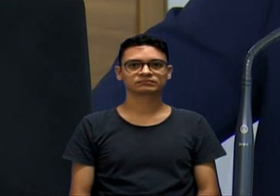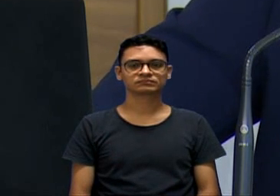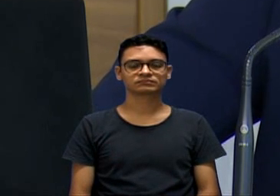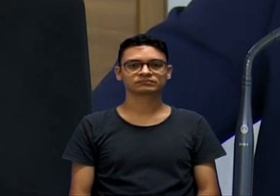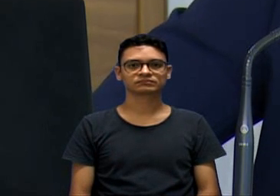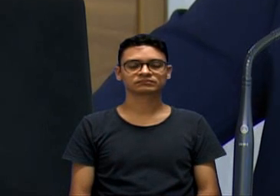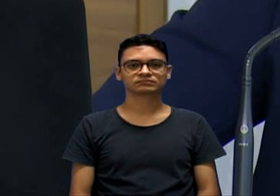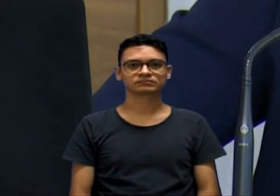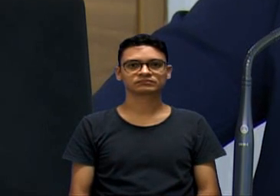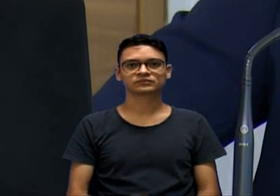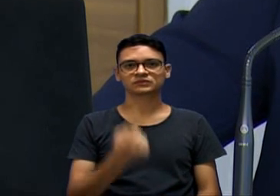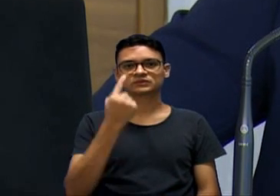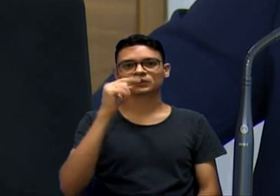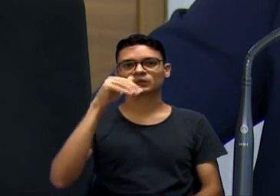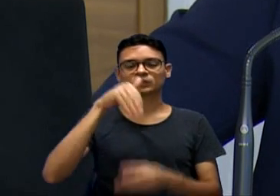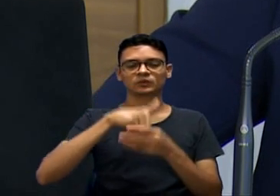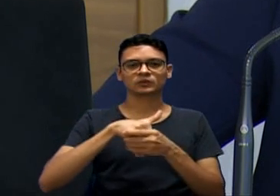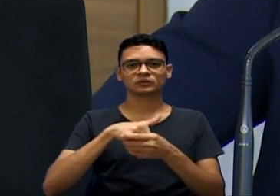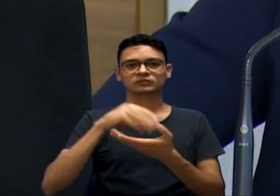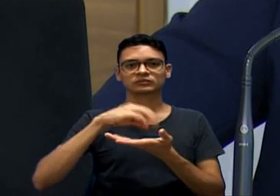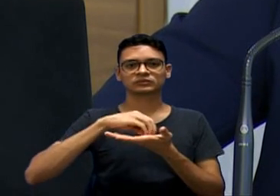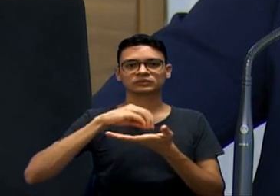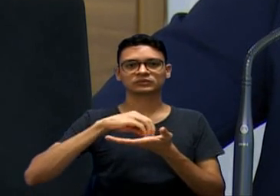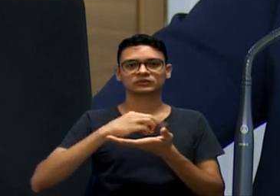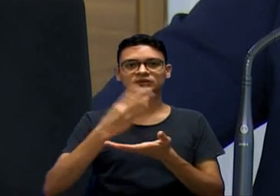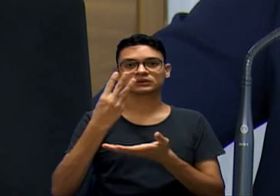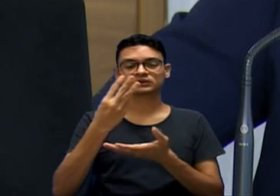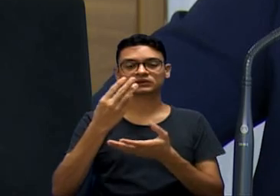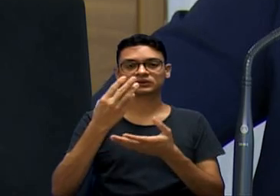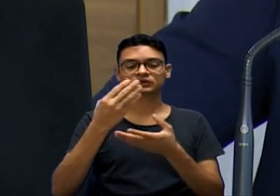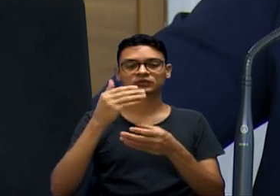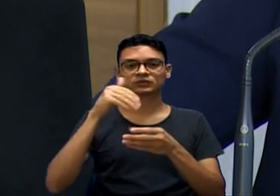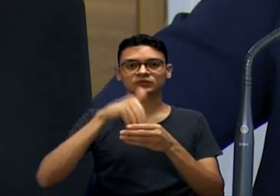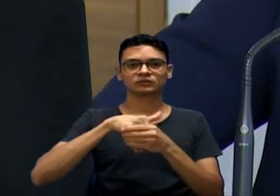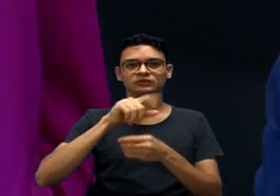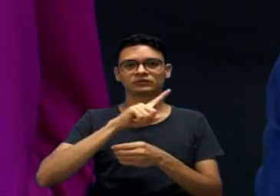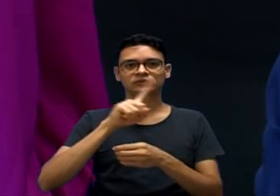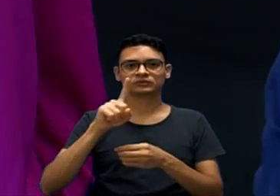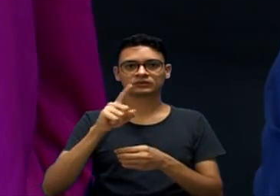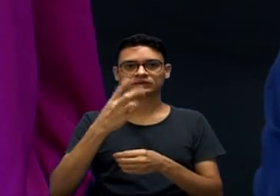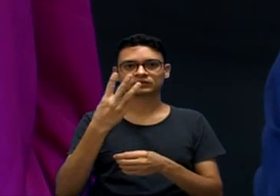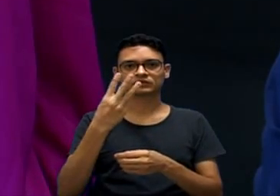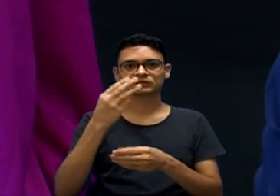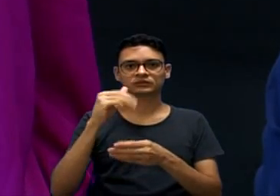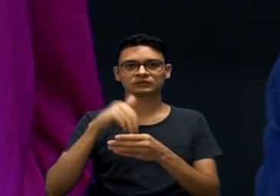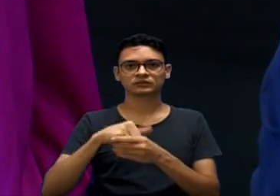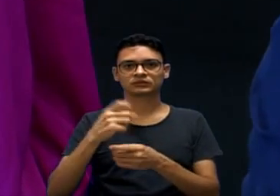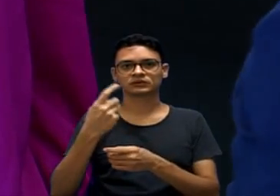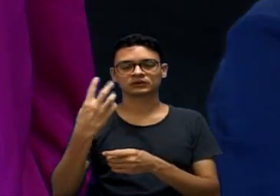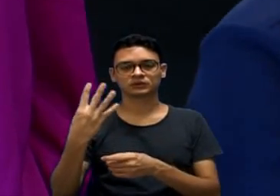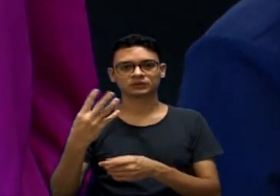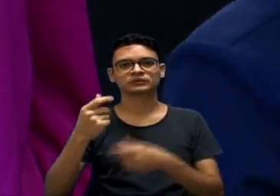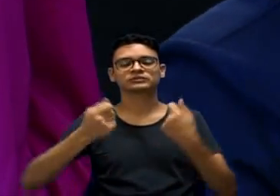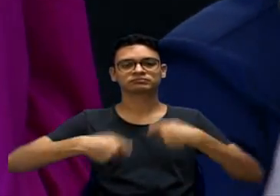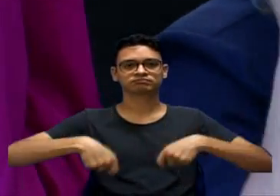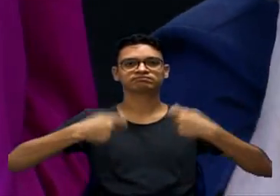Faltou um voto. Tem 3 votos não e 13 contra. Teria que ter 14 votos.